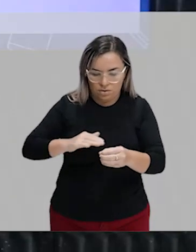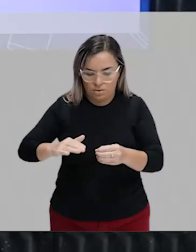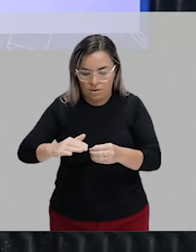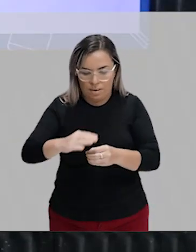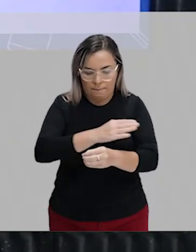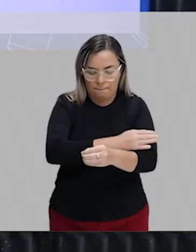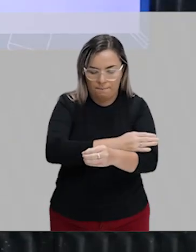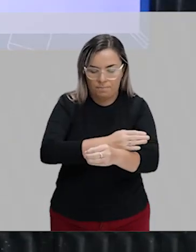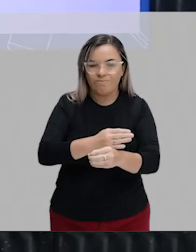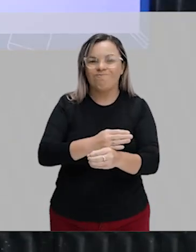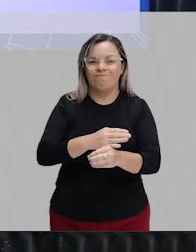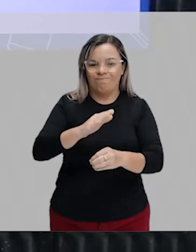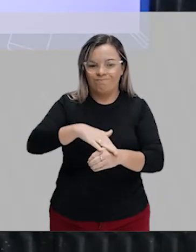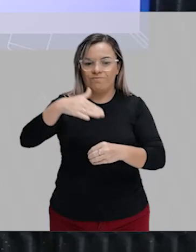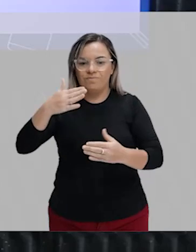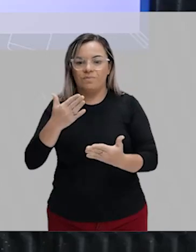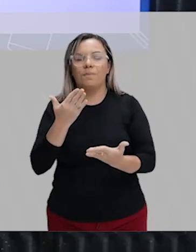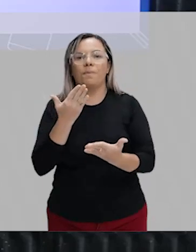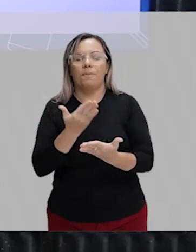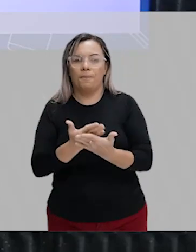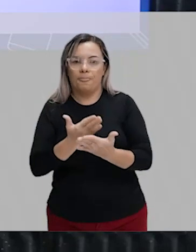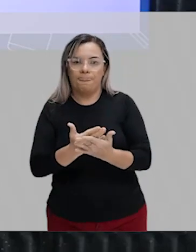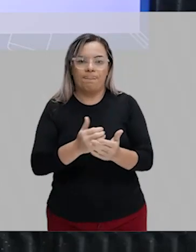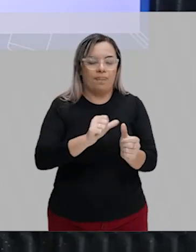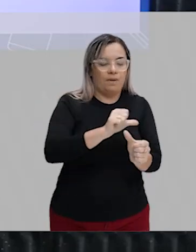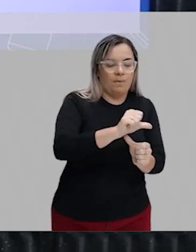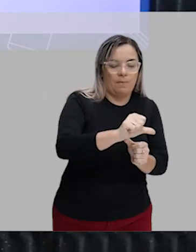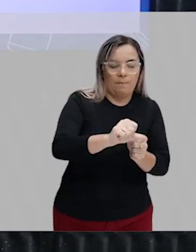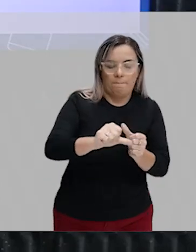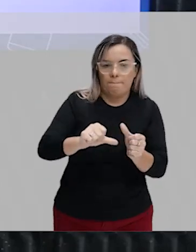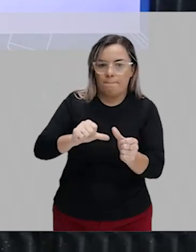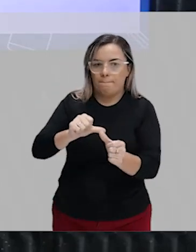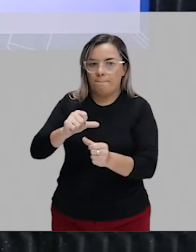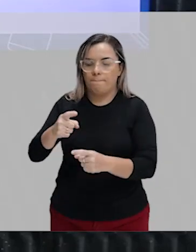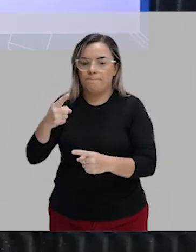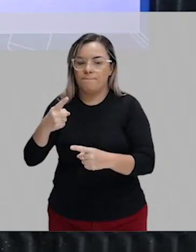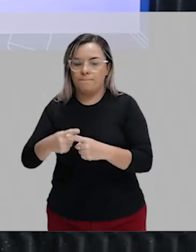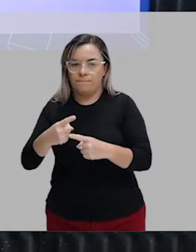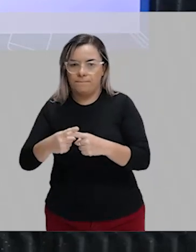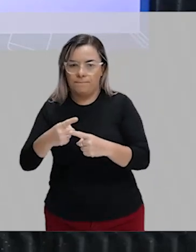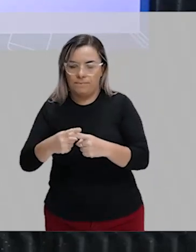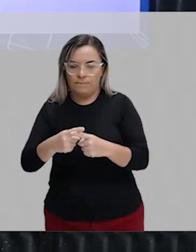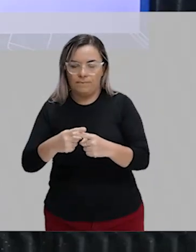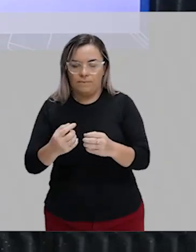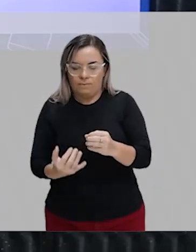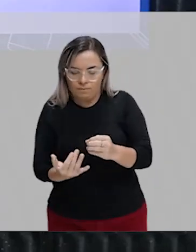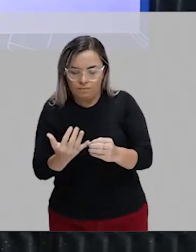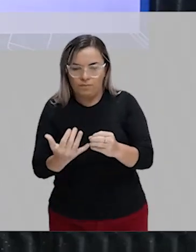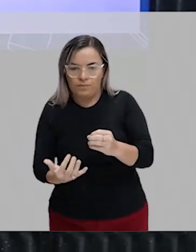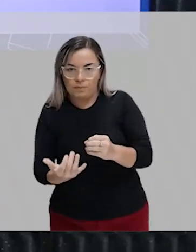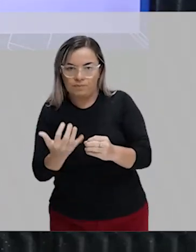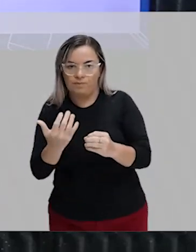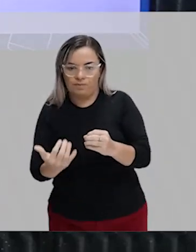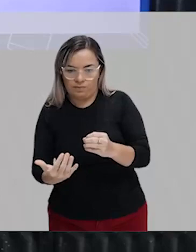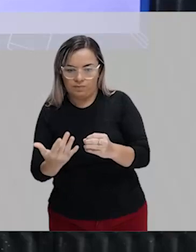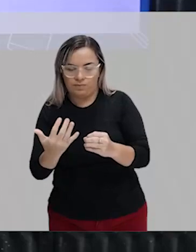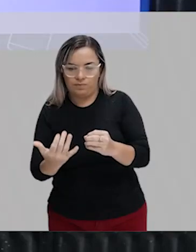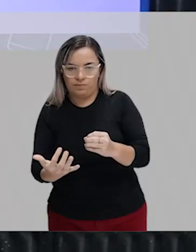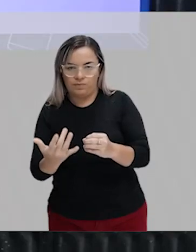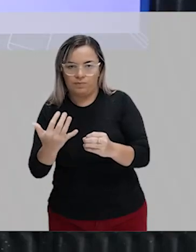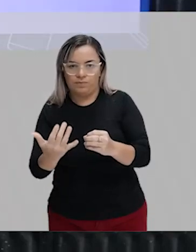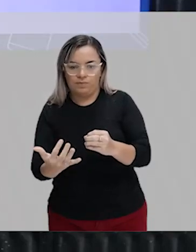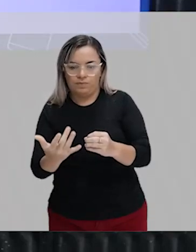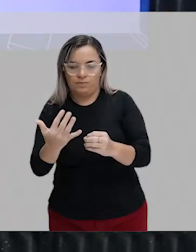estudados, principalmente pela capacidade de mudança de cor quando era submetido a altas temperaturas.